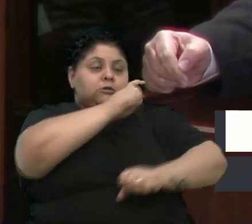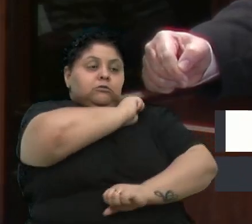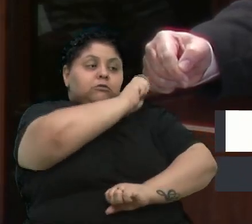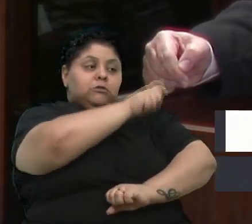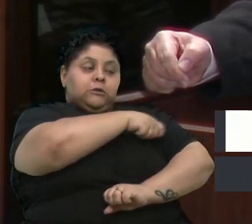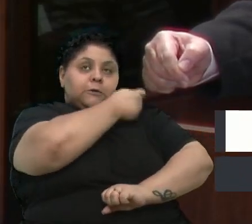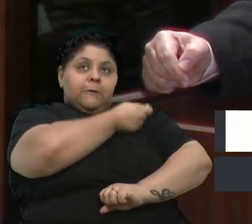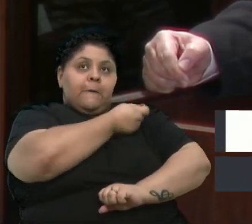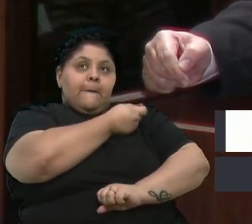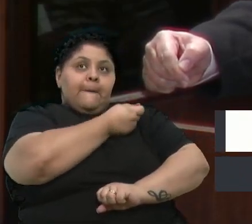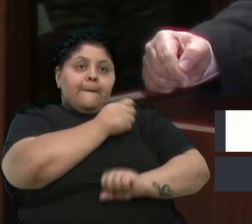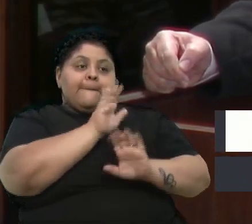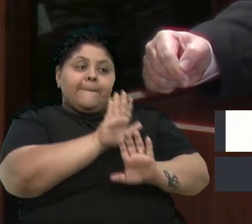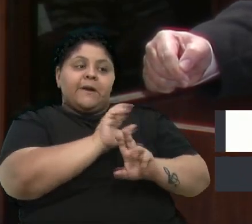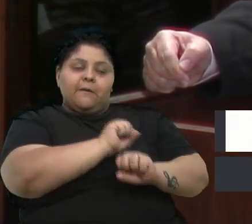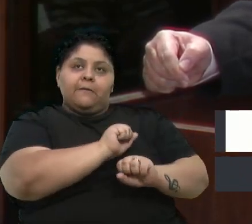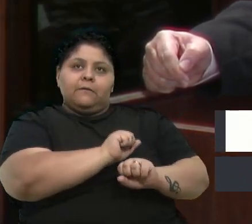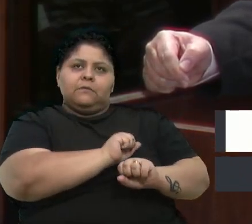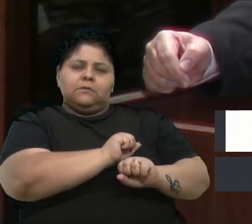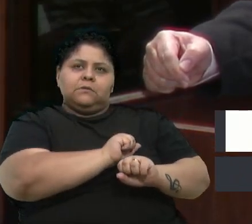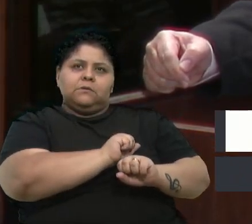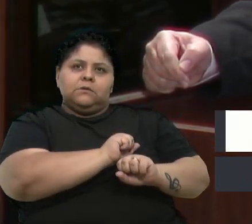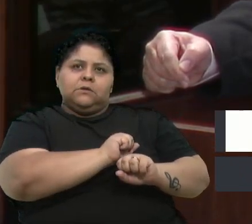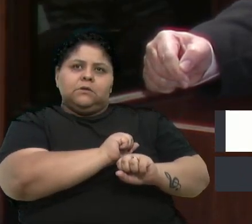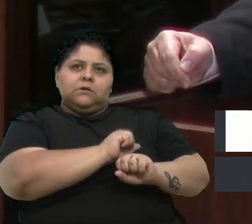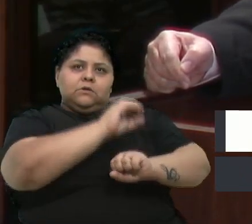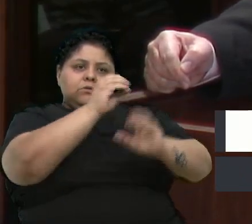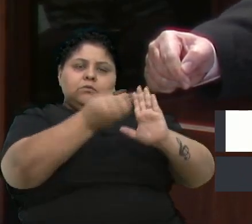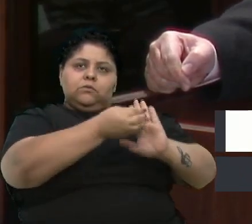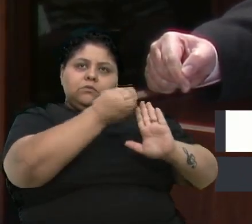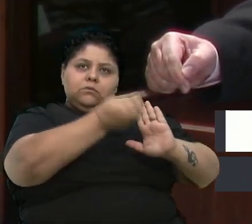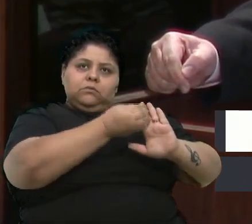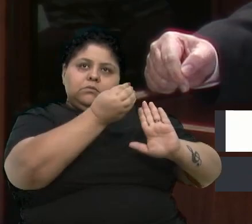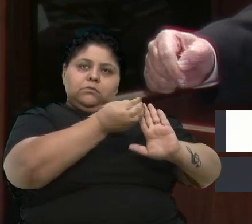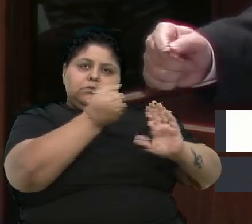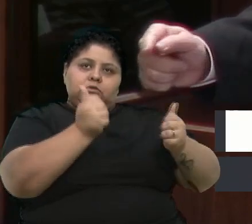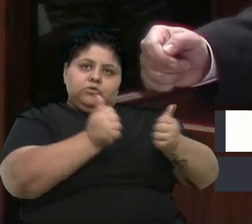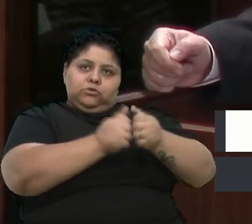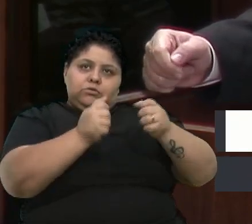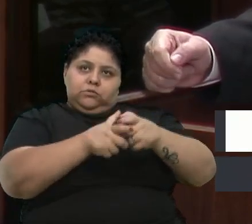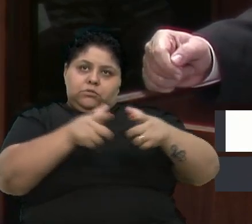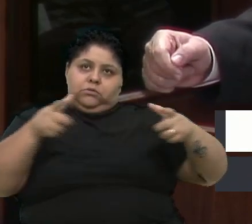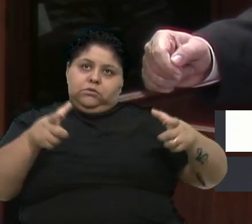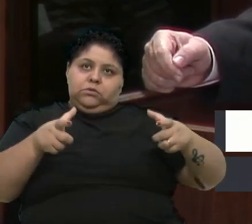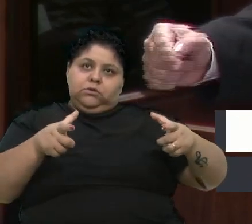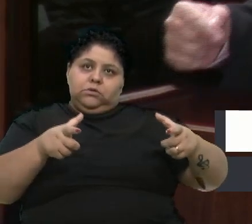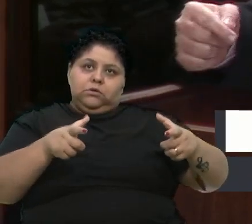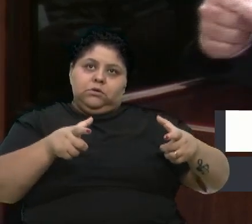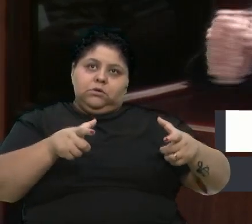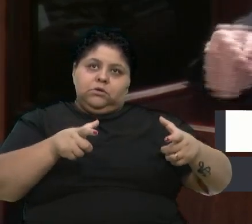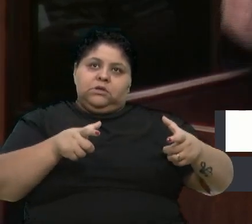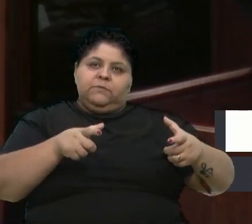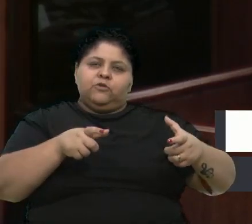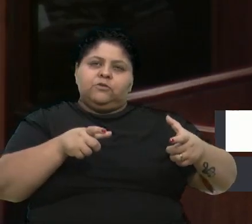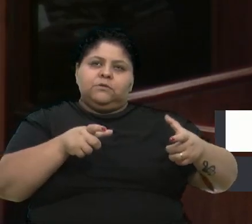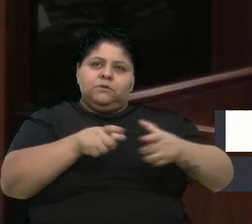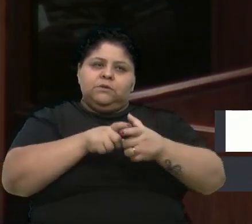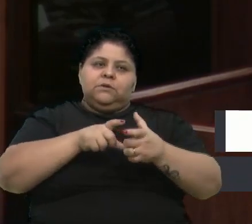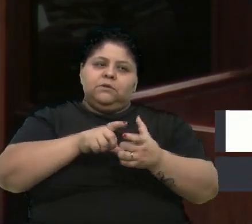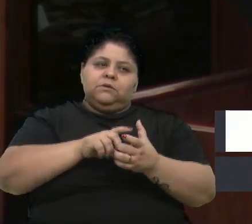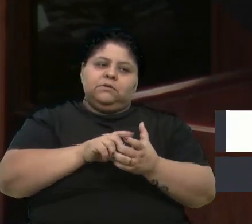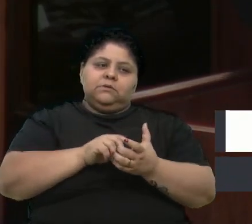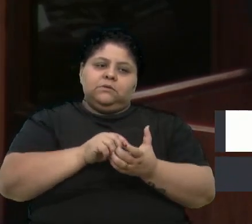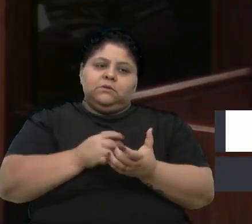para manter a regra orçamentária através de aumento de carga tributária. Carga tributária não